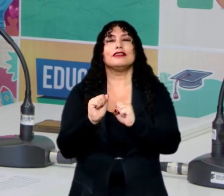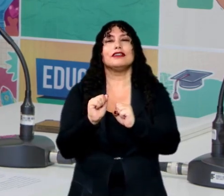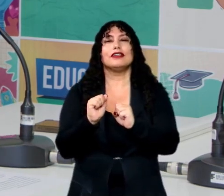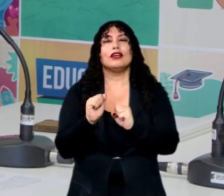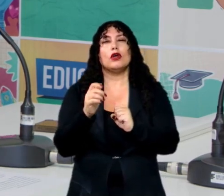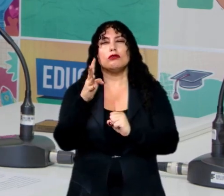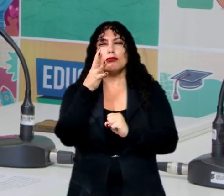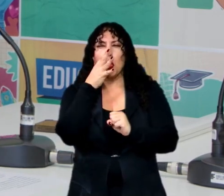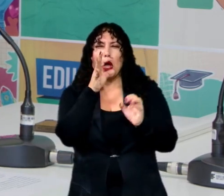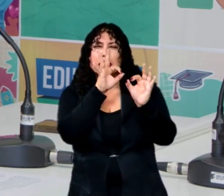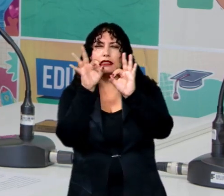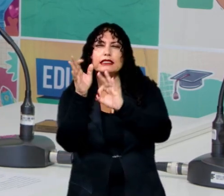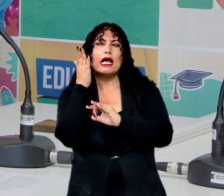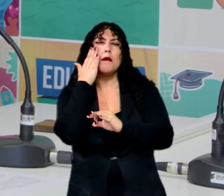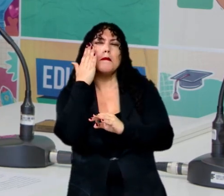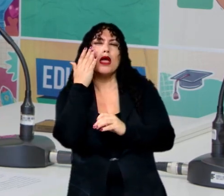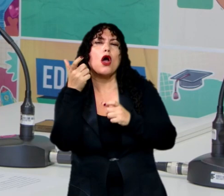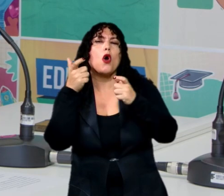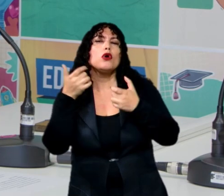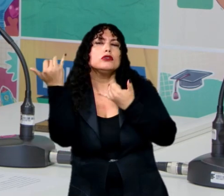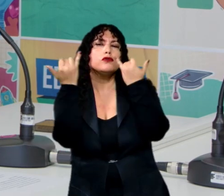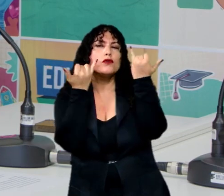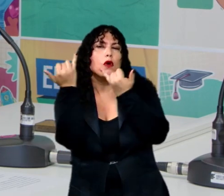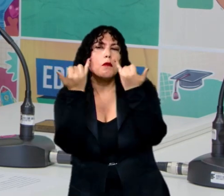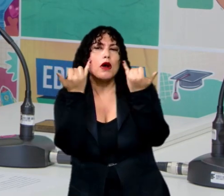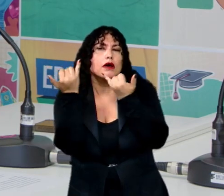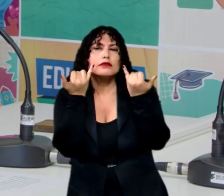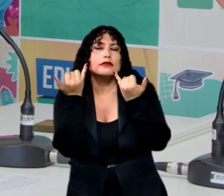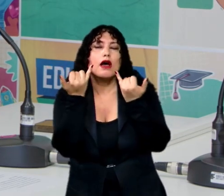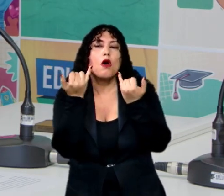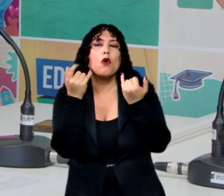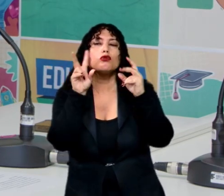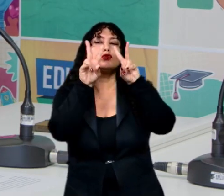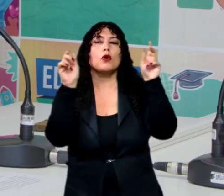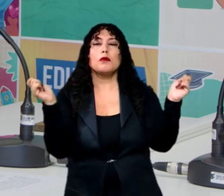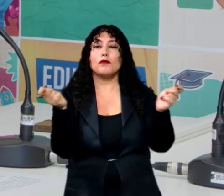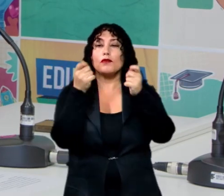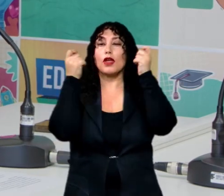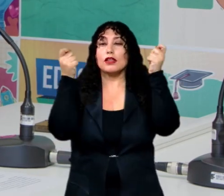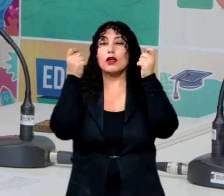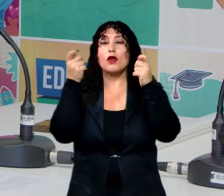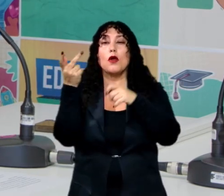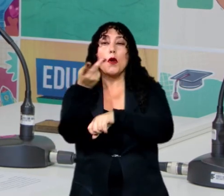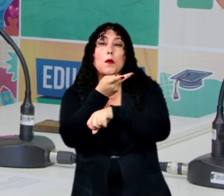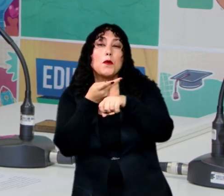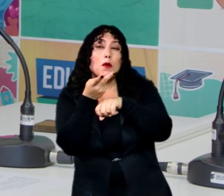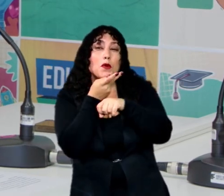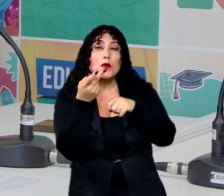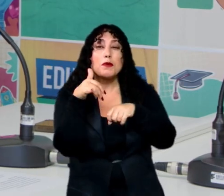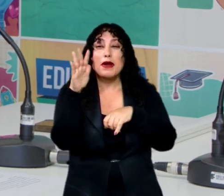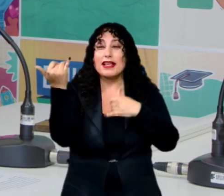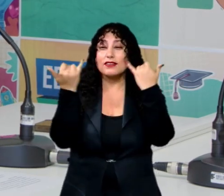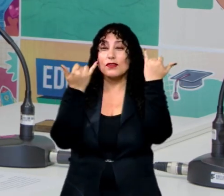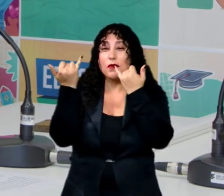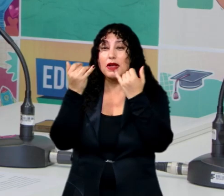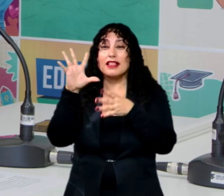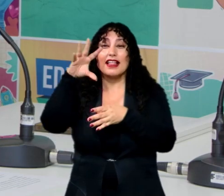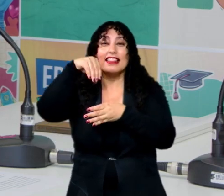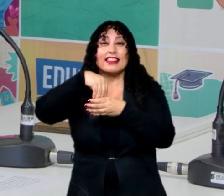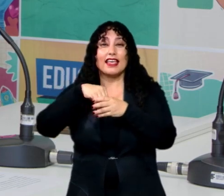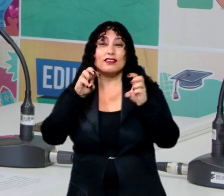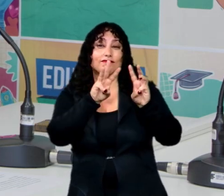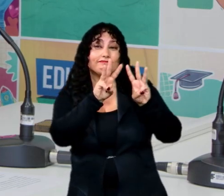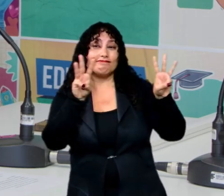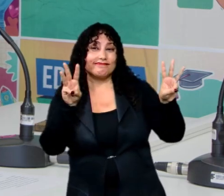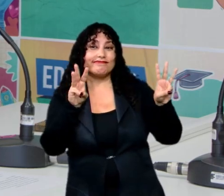estou assistindo e quero saber onde eu tenho mais informações sobre o festival, onde eu busco mais informações. Dentro lá no site do portal